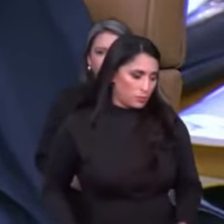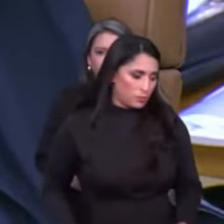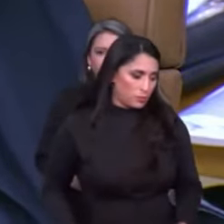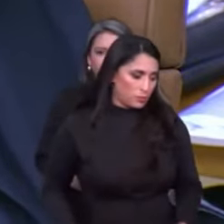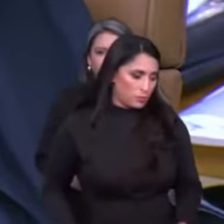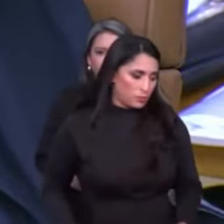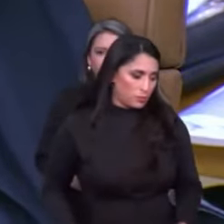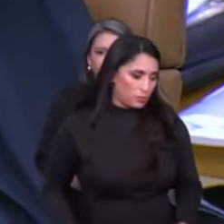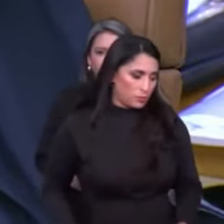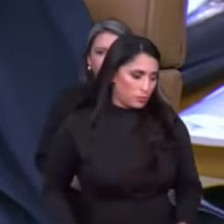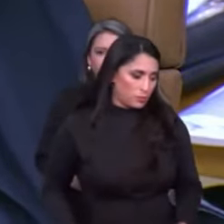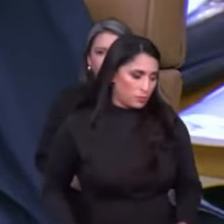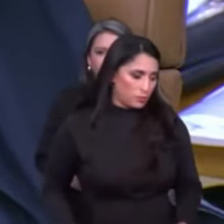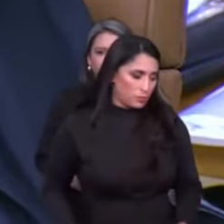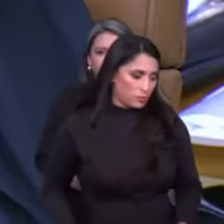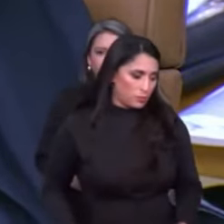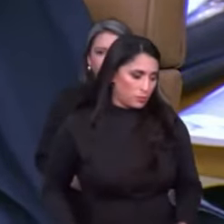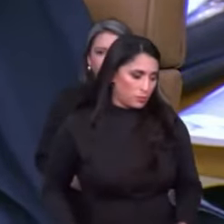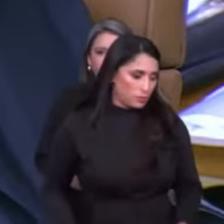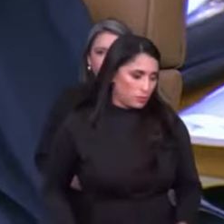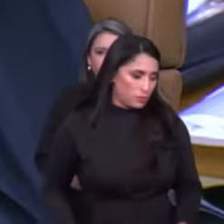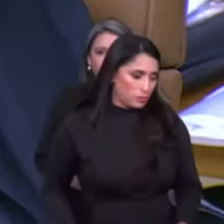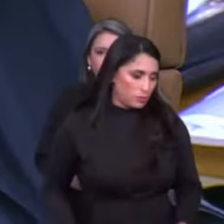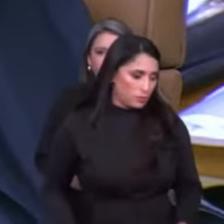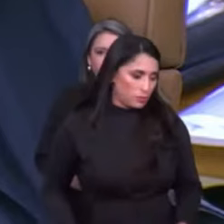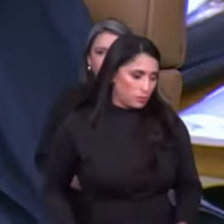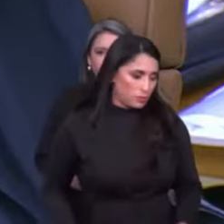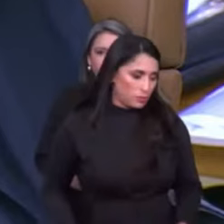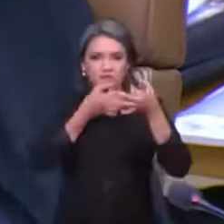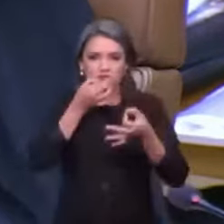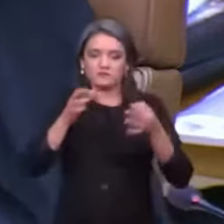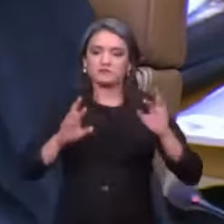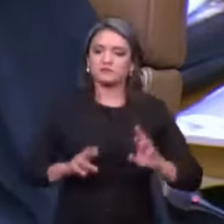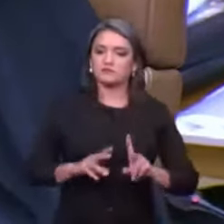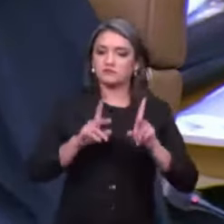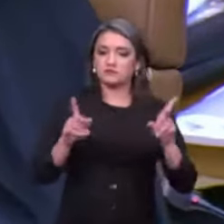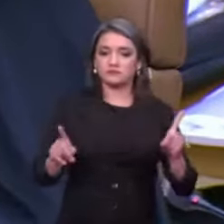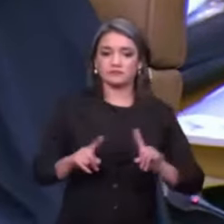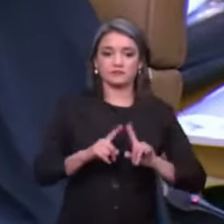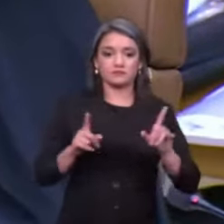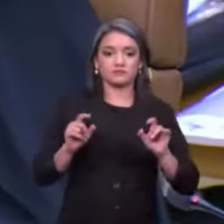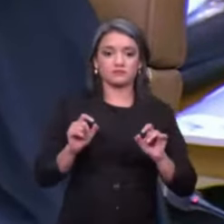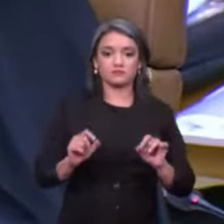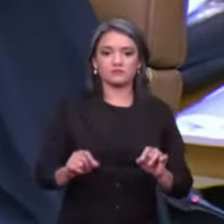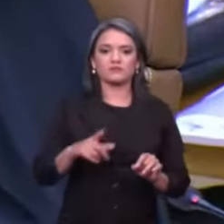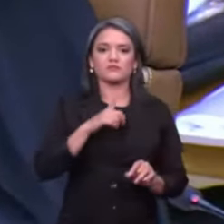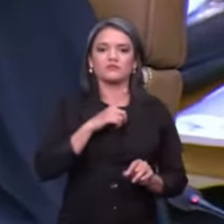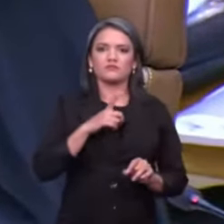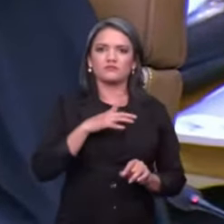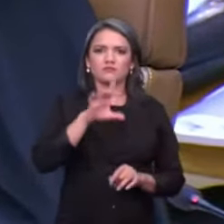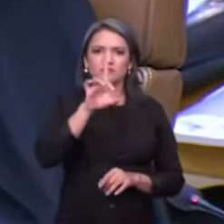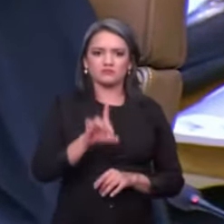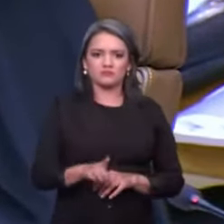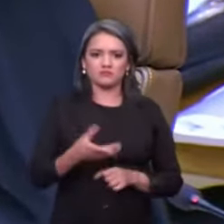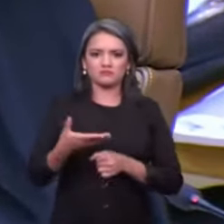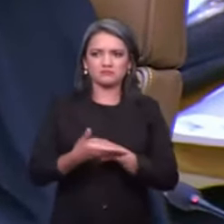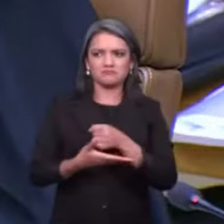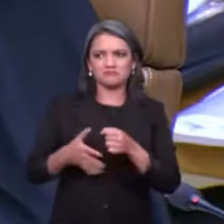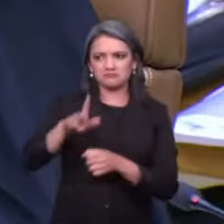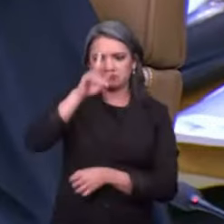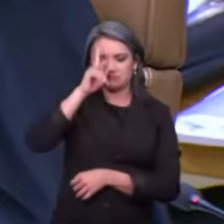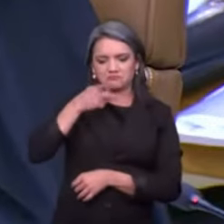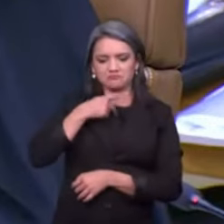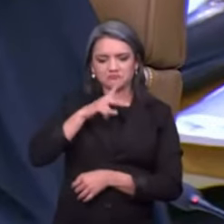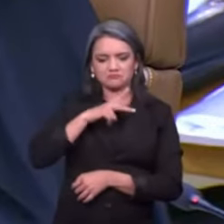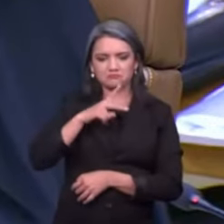Pedindo novamente as posições em sentido contrário, não considero que a moldura abstrata do direito fundamental à intimidade tenha o alcance